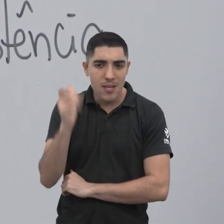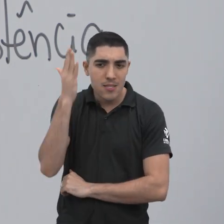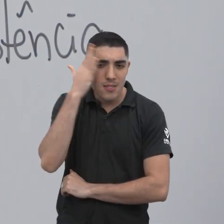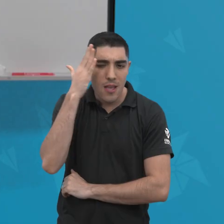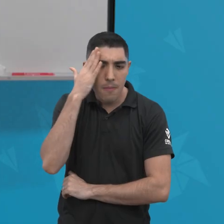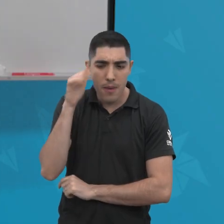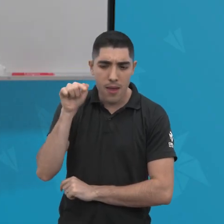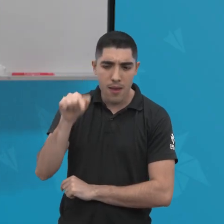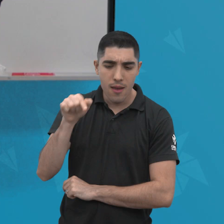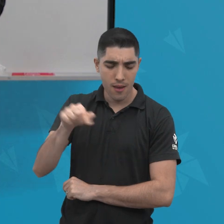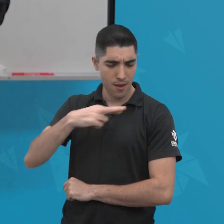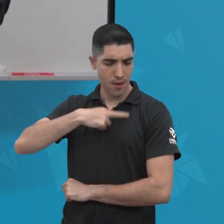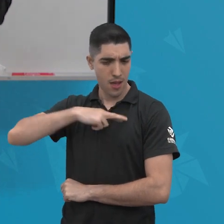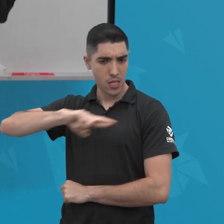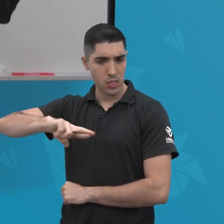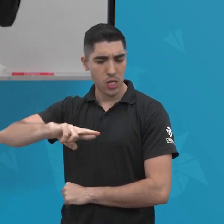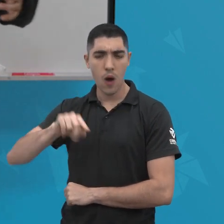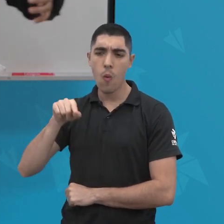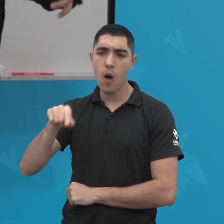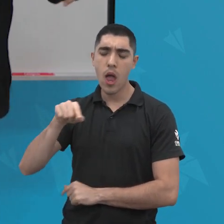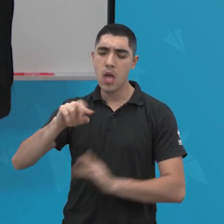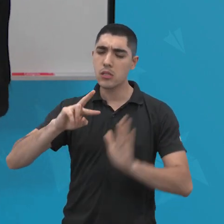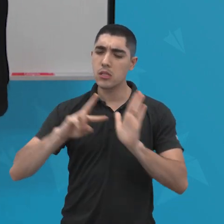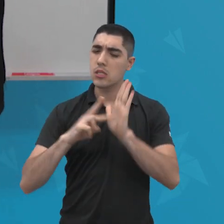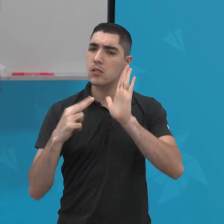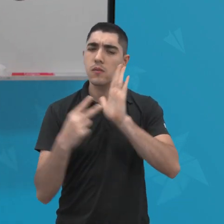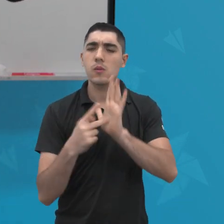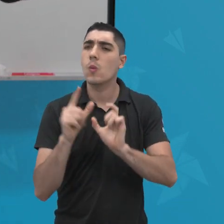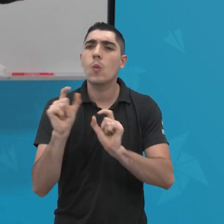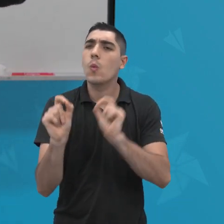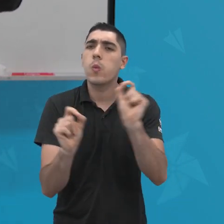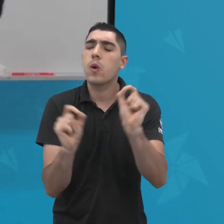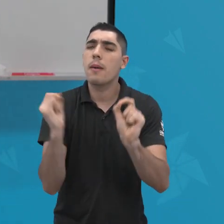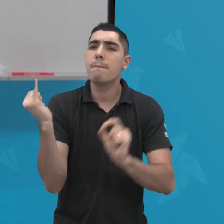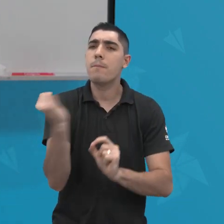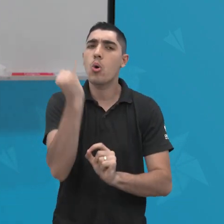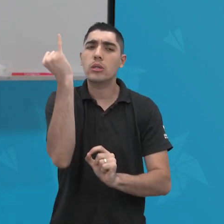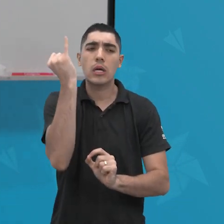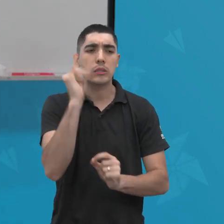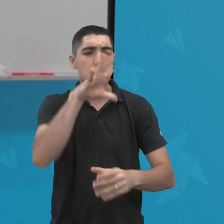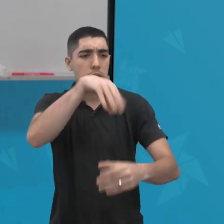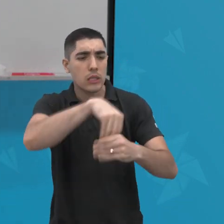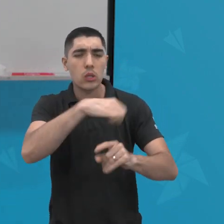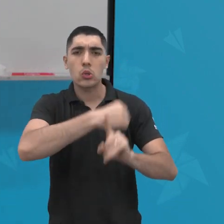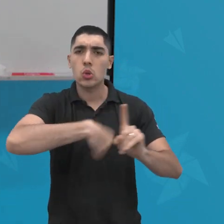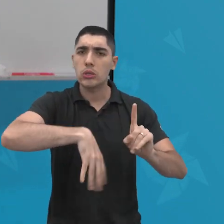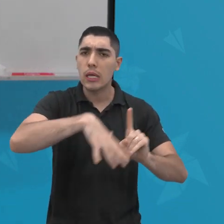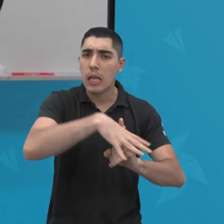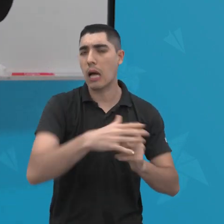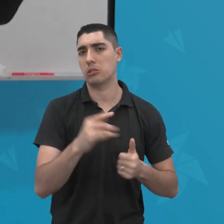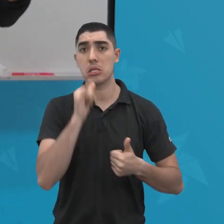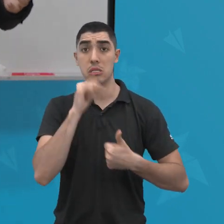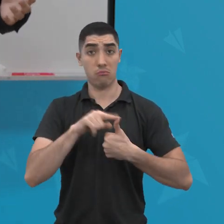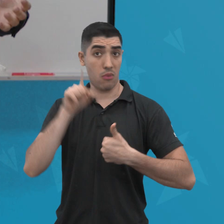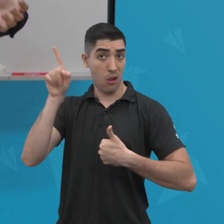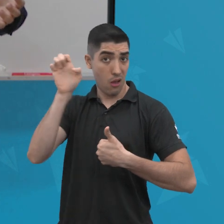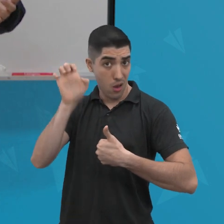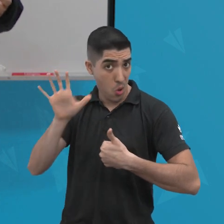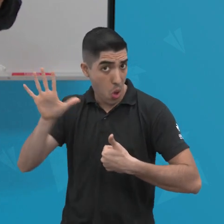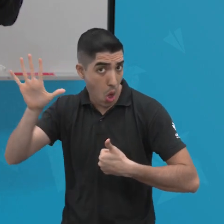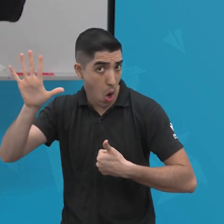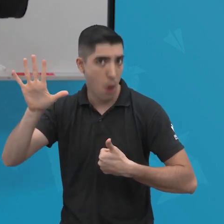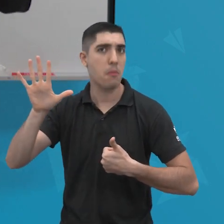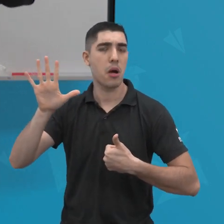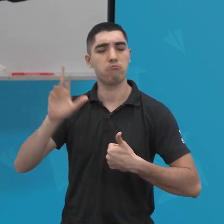interesse pelo significado das religiões dentro dos mais variados contextos sociais, seja na Europa